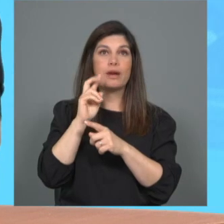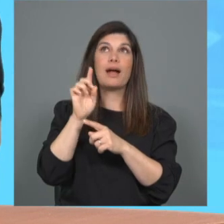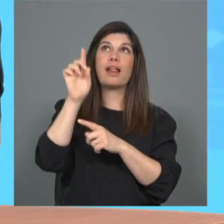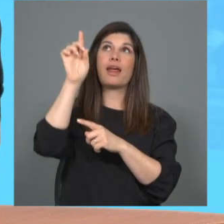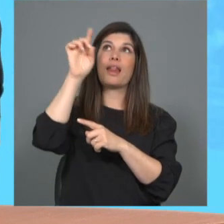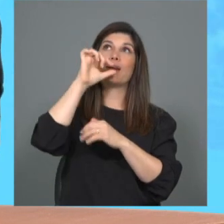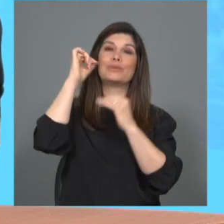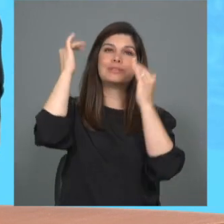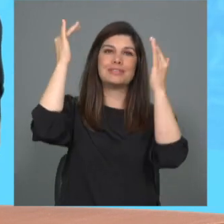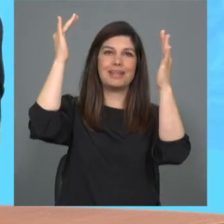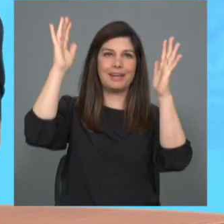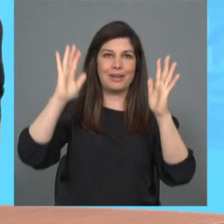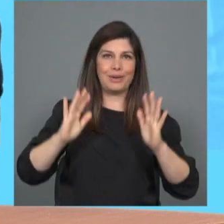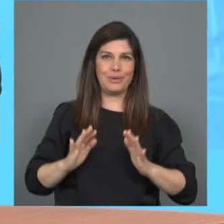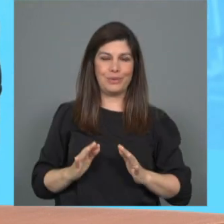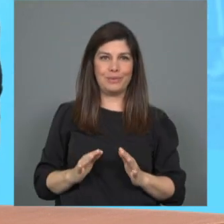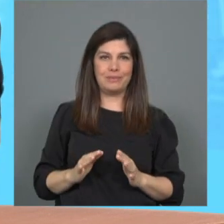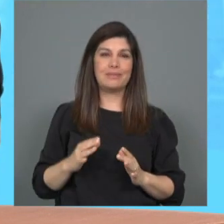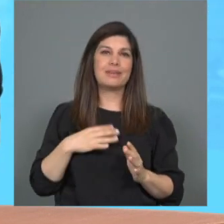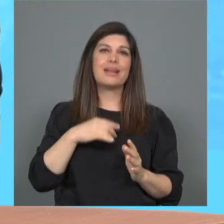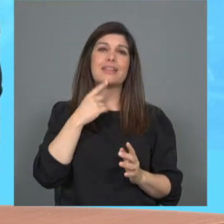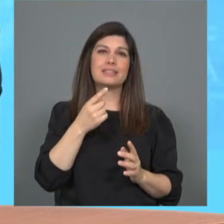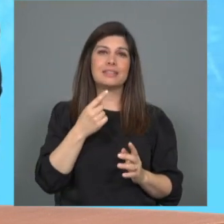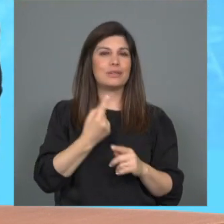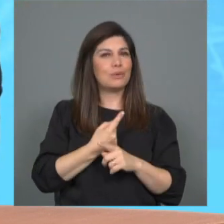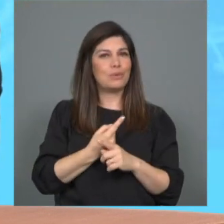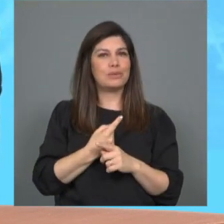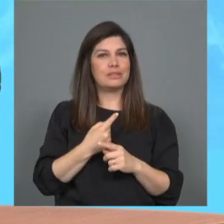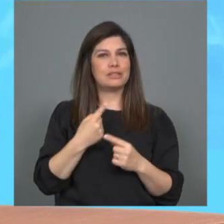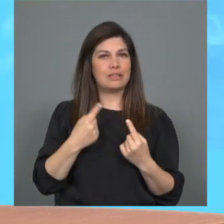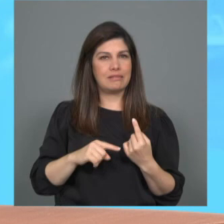Preocupai-vos mais em dar esmola, vendei o que possuís.